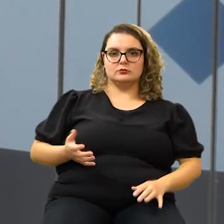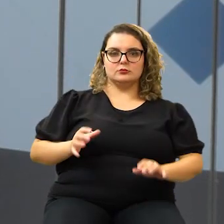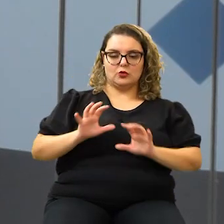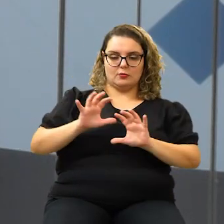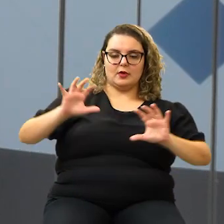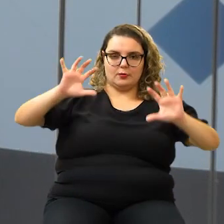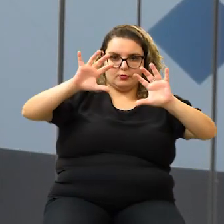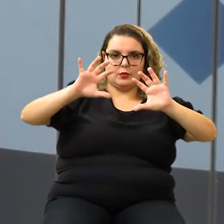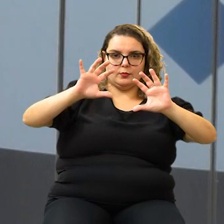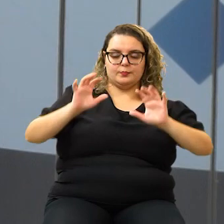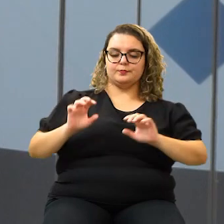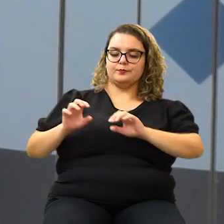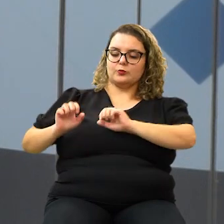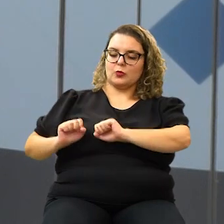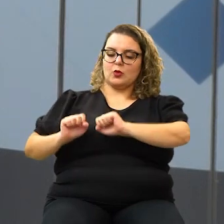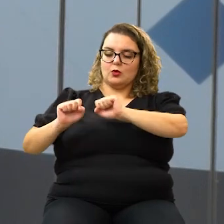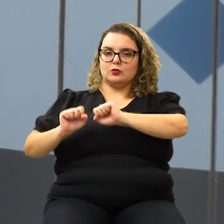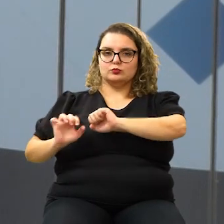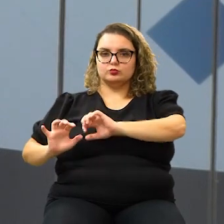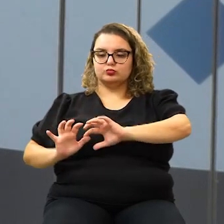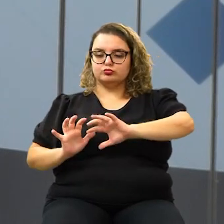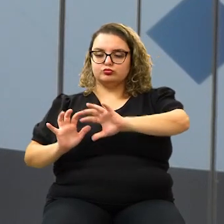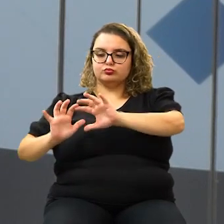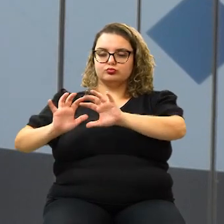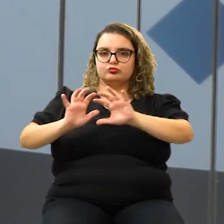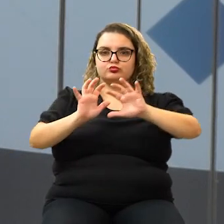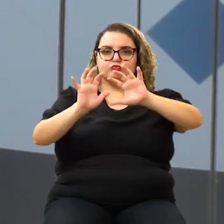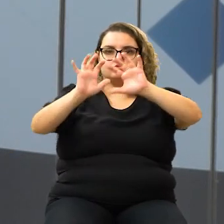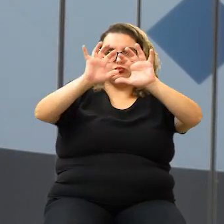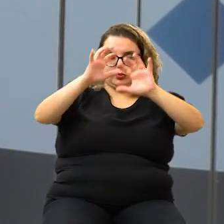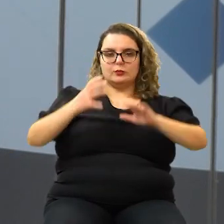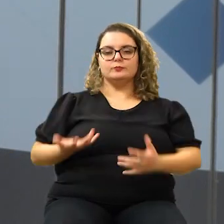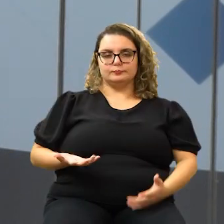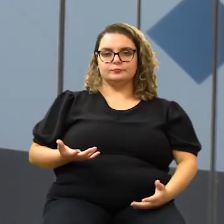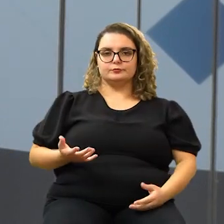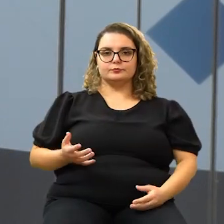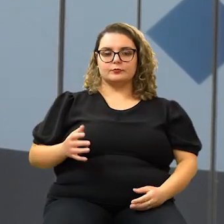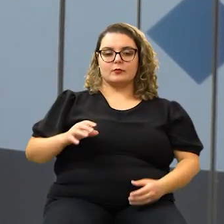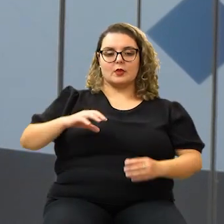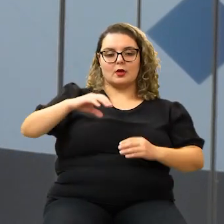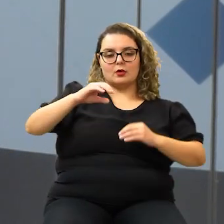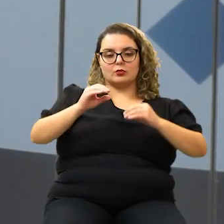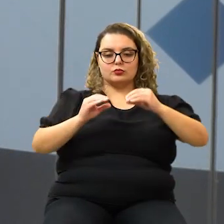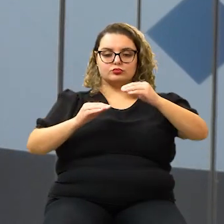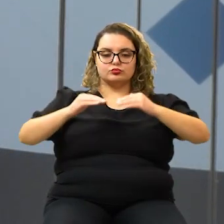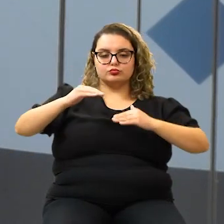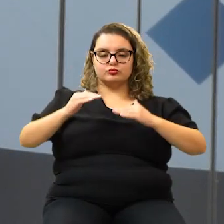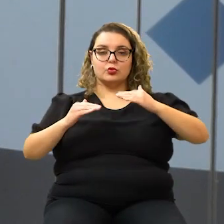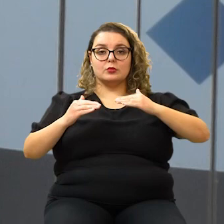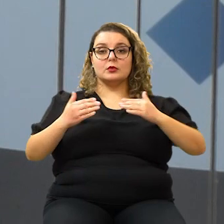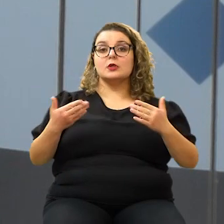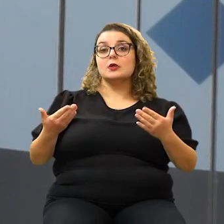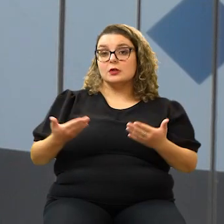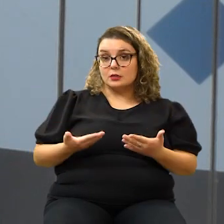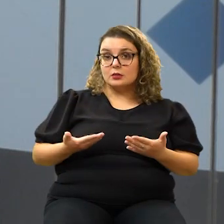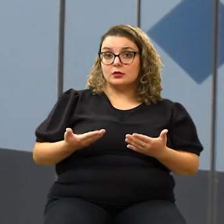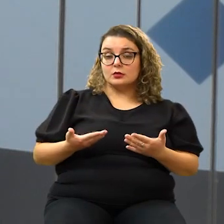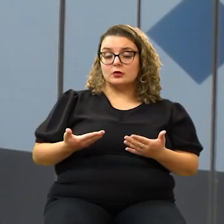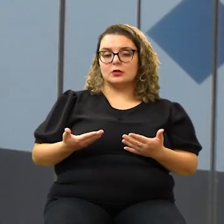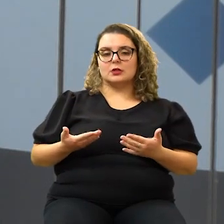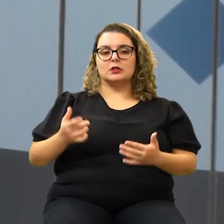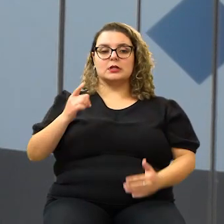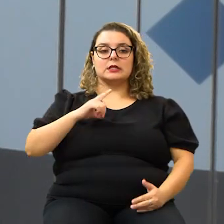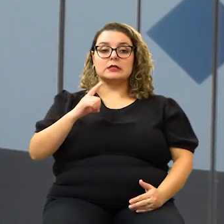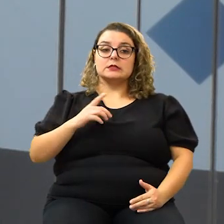do norte, né, essas células, né, que fazem esse equilíbrio, né? E agora a gente tem